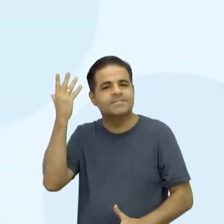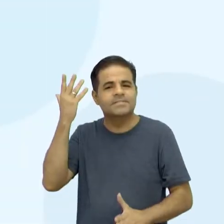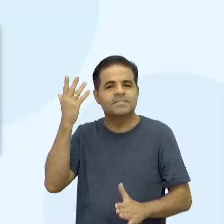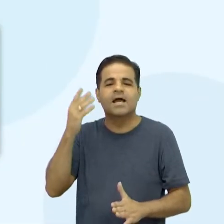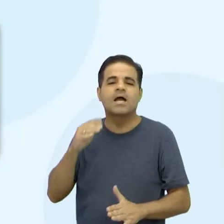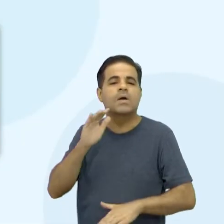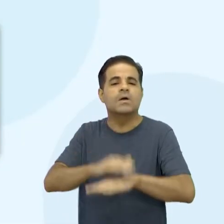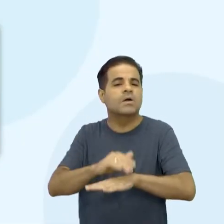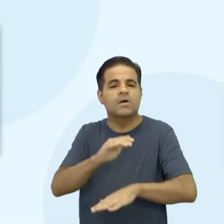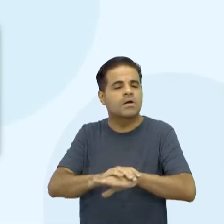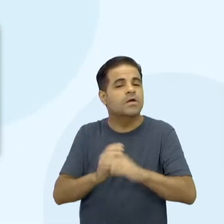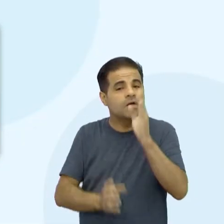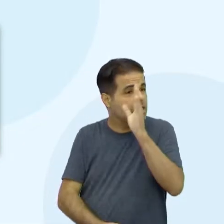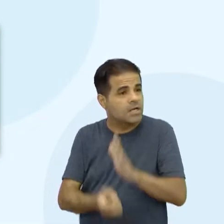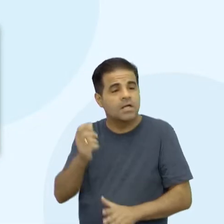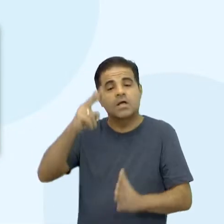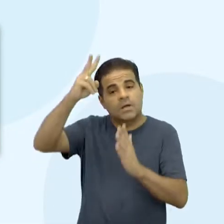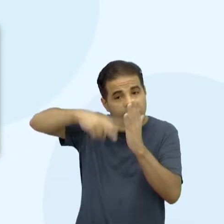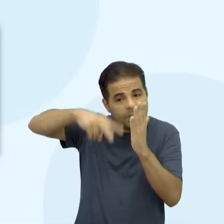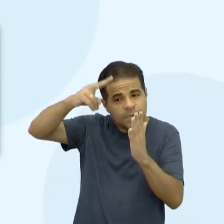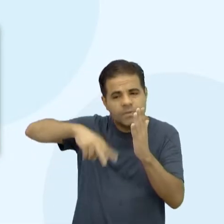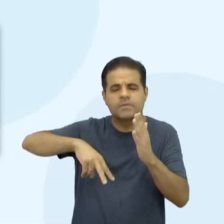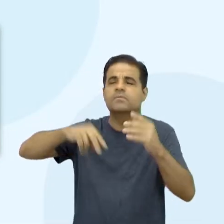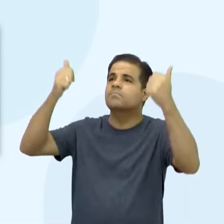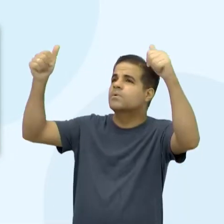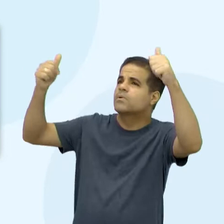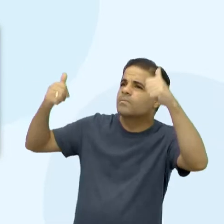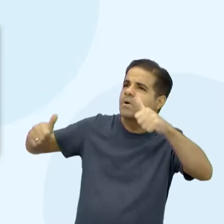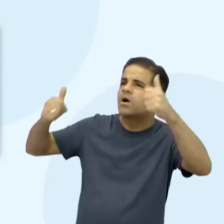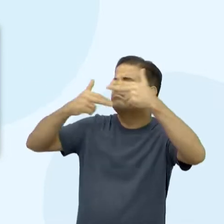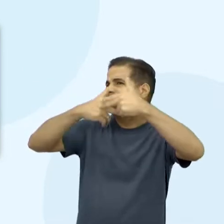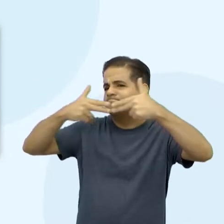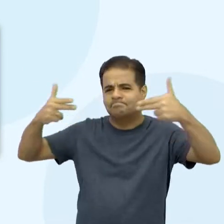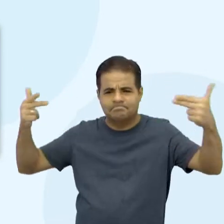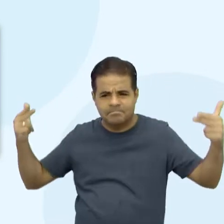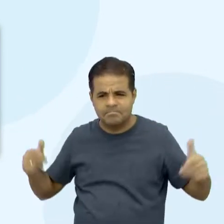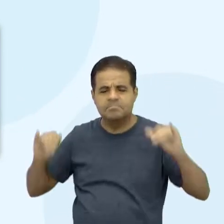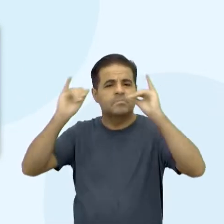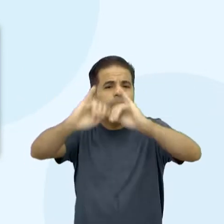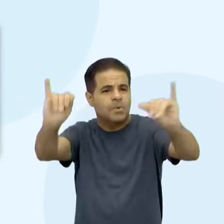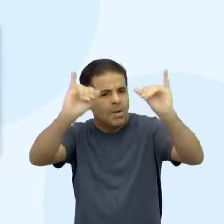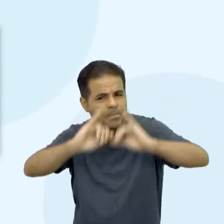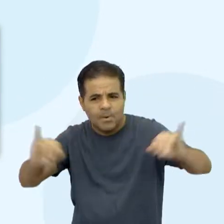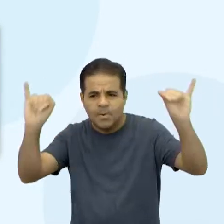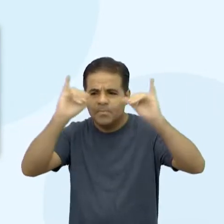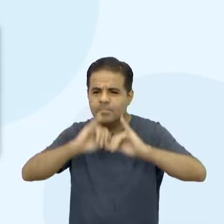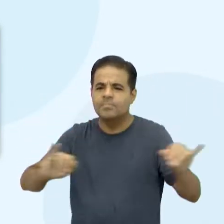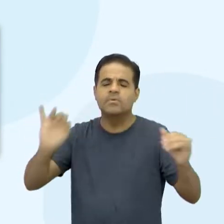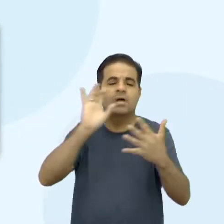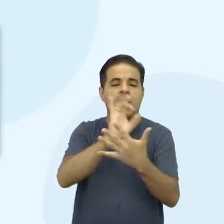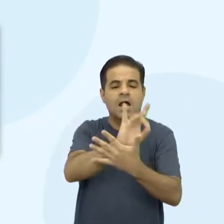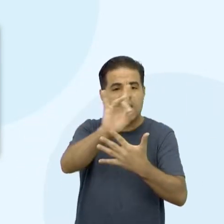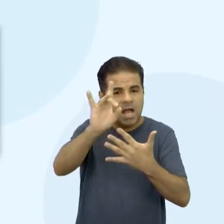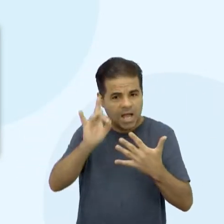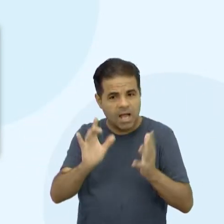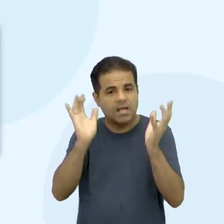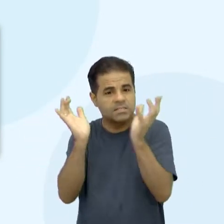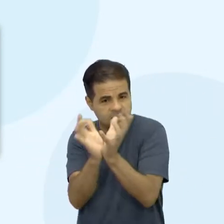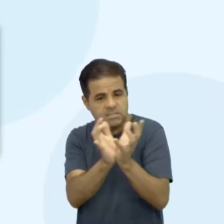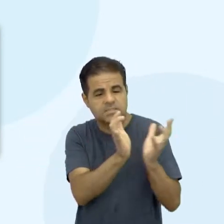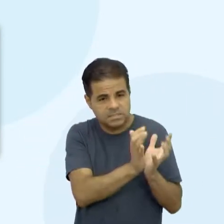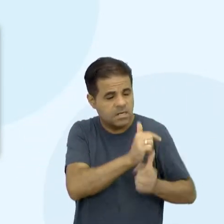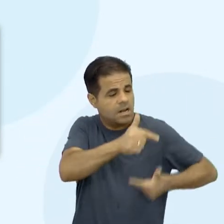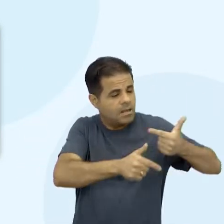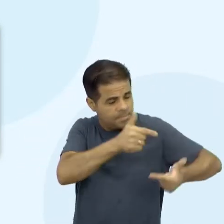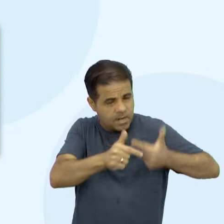tela. Crie leituras, né, de cartaz, pôster, banner, de diferentes anúncios publicitários. Cada time, vocês podem trabalhar em grupo